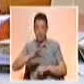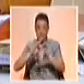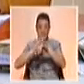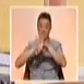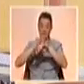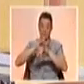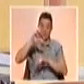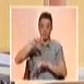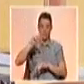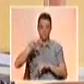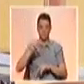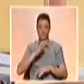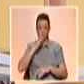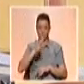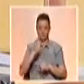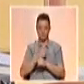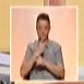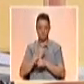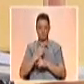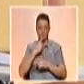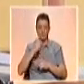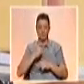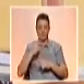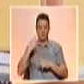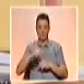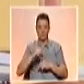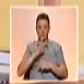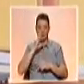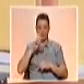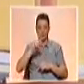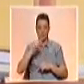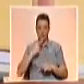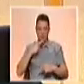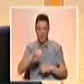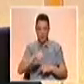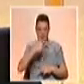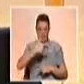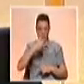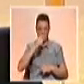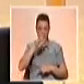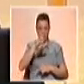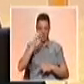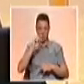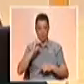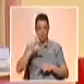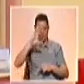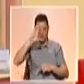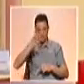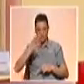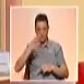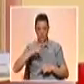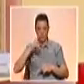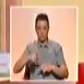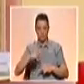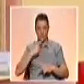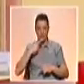sensibilização. Não sei se quer acrescentar alguma coisa, Carla, a esta questão. Sim, queria ainda voltar aos rios. Há pouco só me falou do Tejo e não me falou... Eu gostava de ter uma noção, a nível do país, de como é